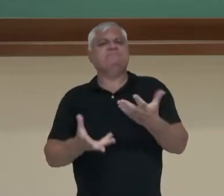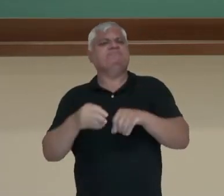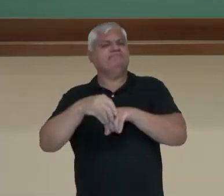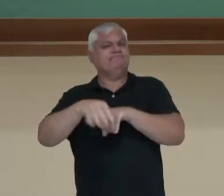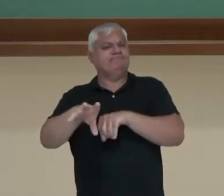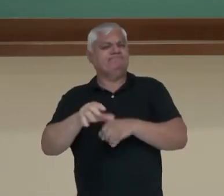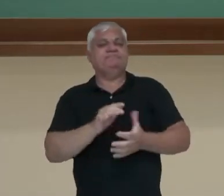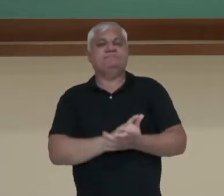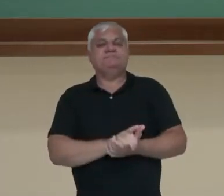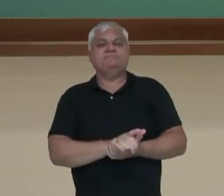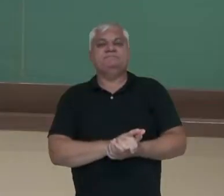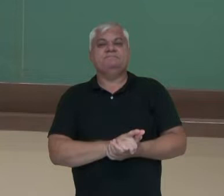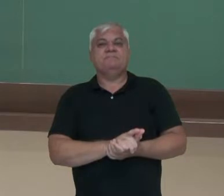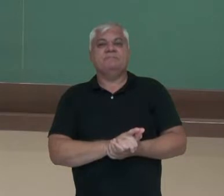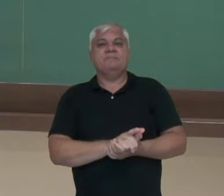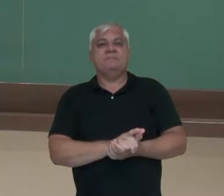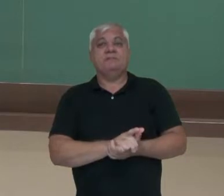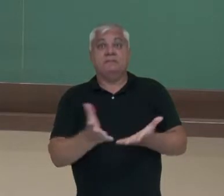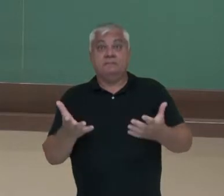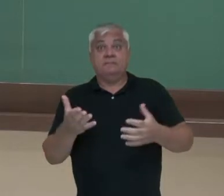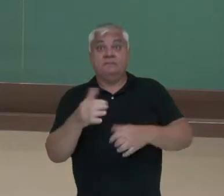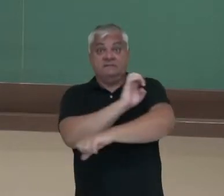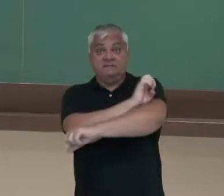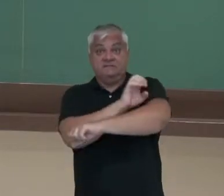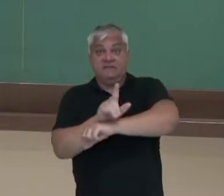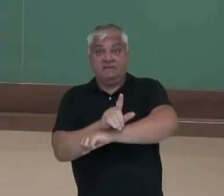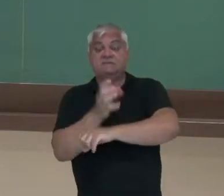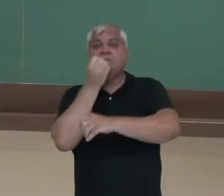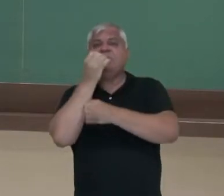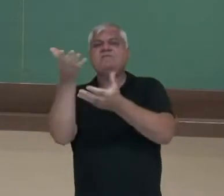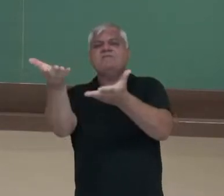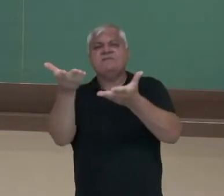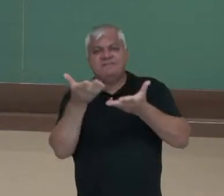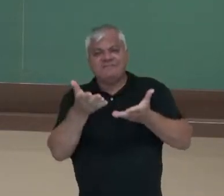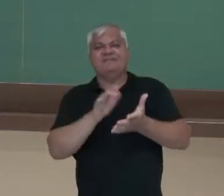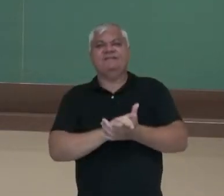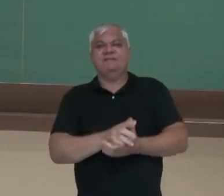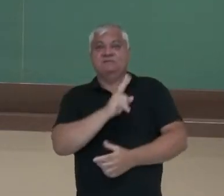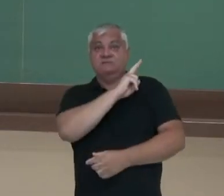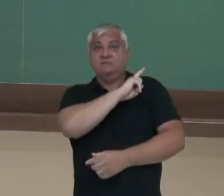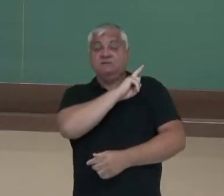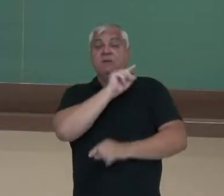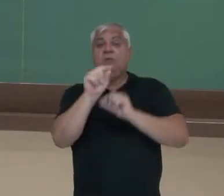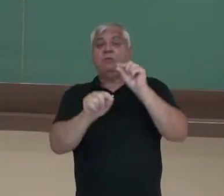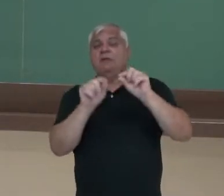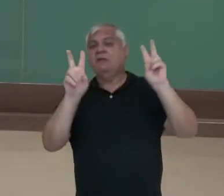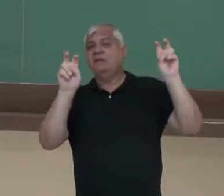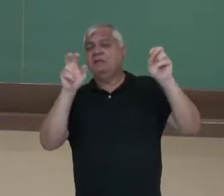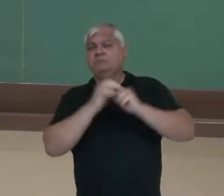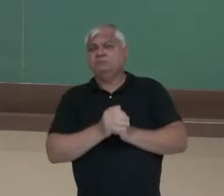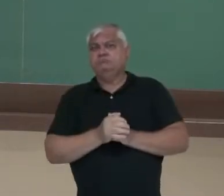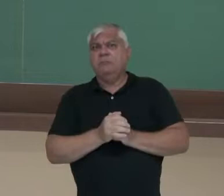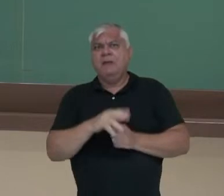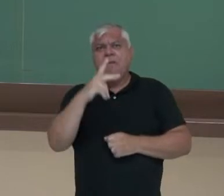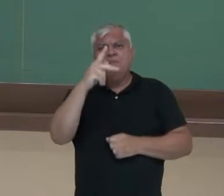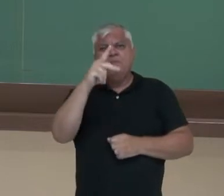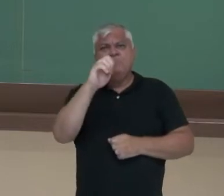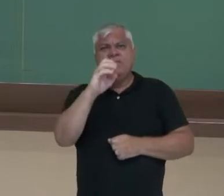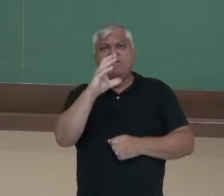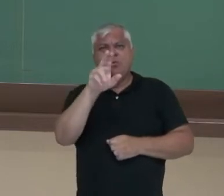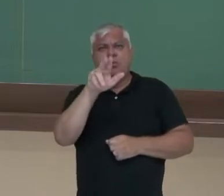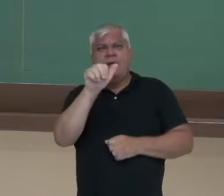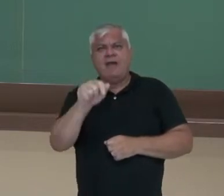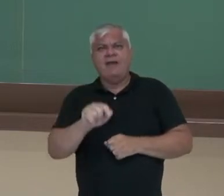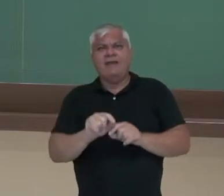desta aula. Em nome da Secretaria de Educação, sejam todos bem-vindos, hein galera da segunda série. Vamos trabalhar o tema aí, pecuária. Opa, vai ter churrasco.